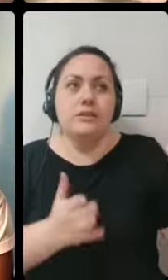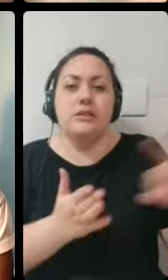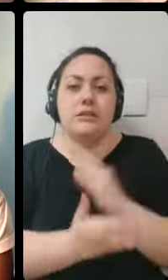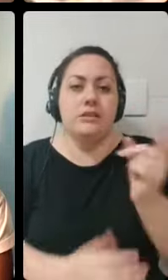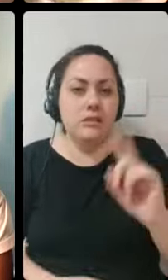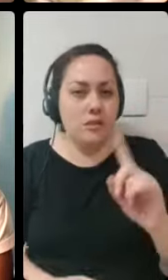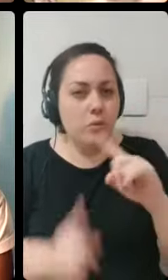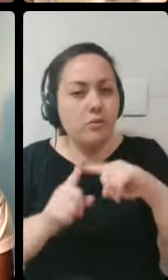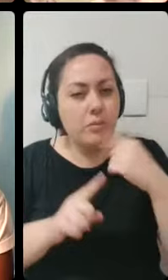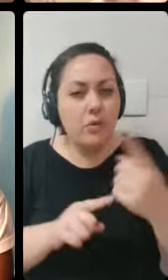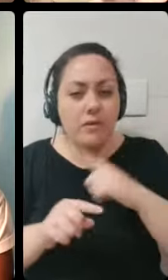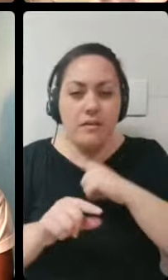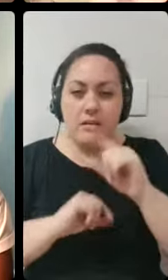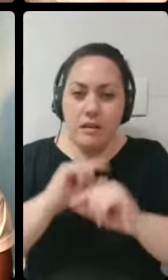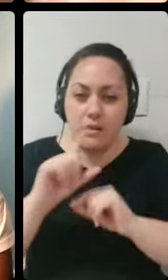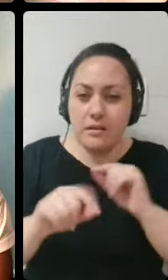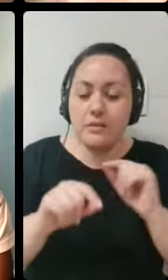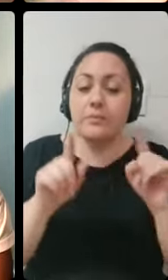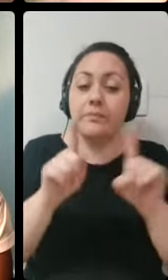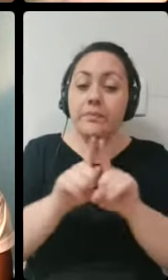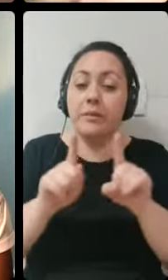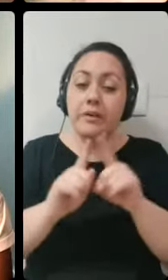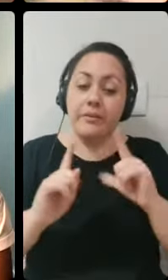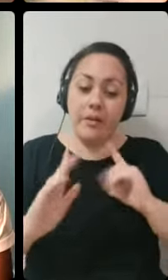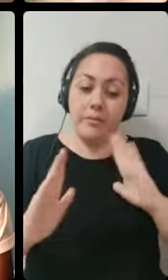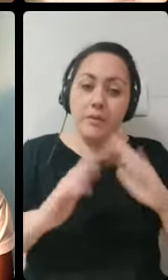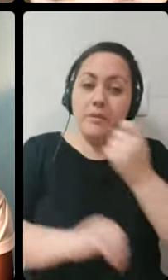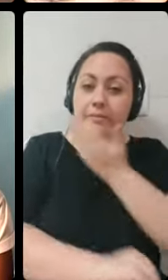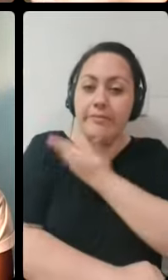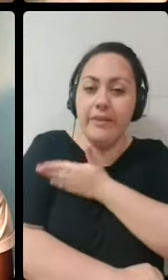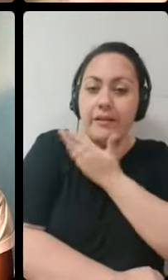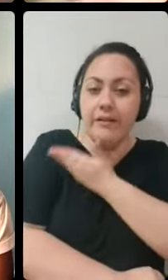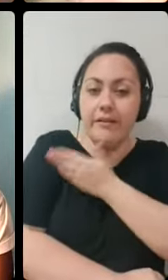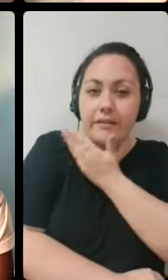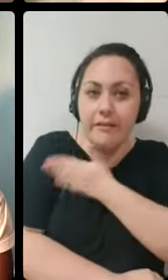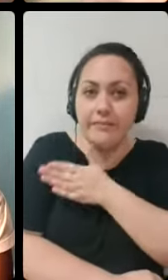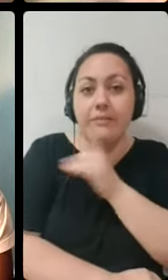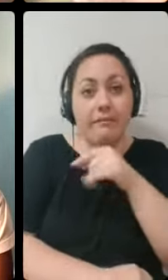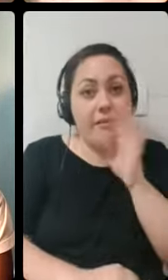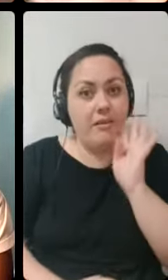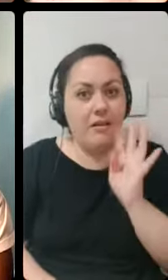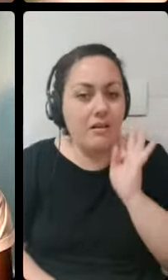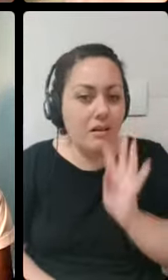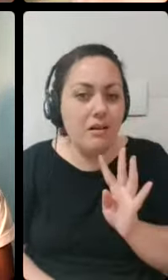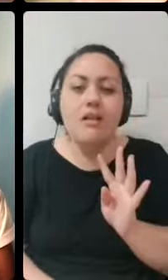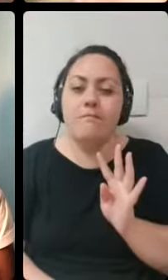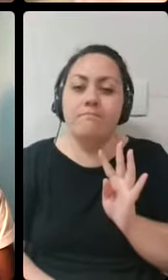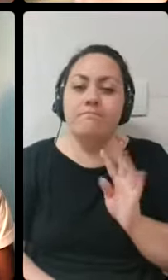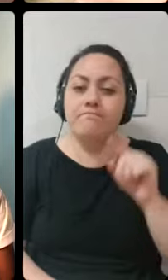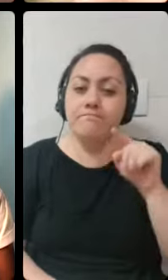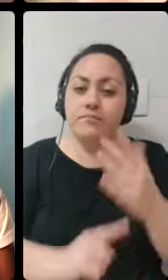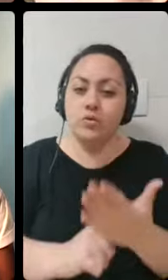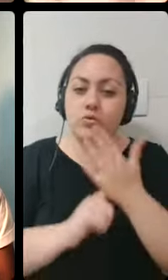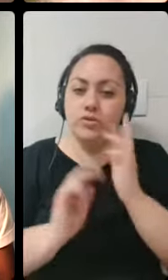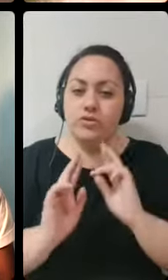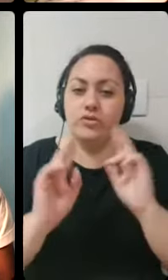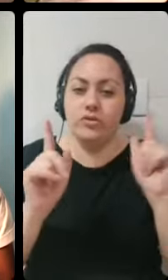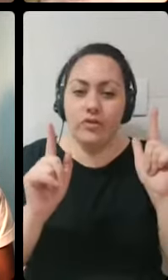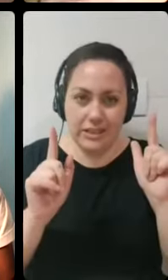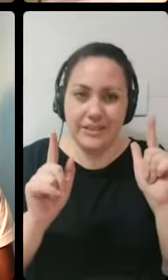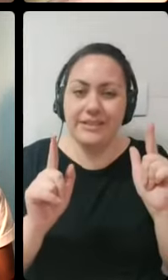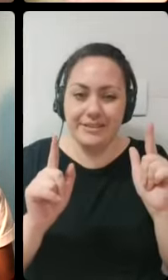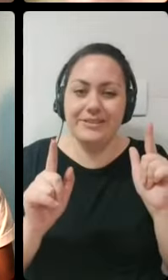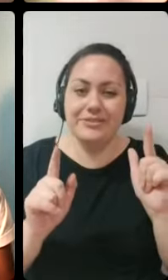depois também descobri que tinha uma fase preparatória, que é muito legal e faz toda a diferença para os alunos, né,